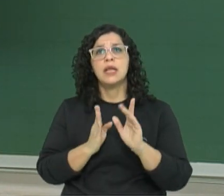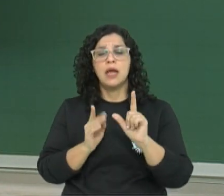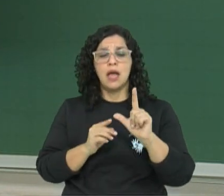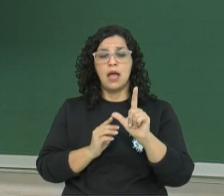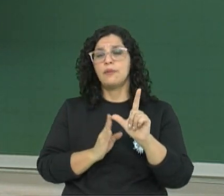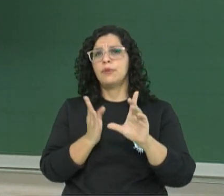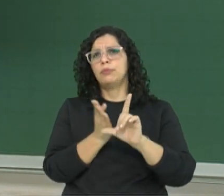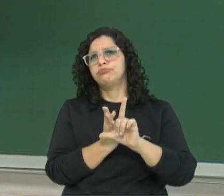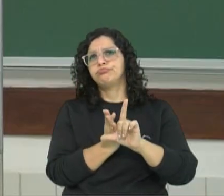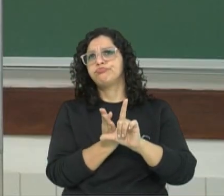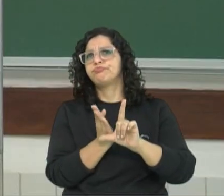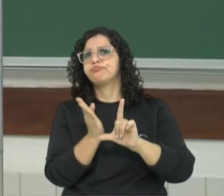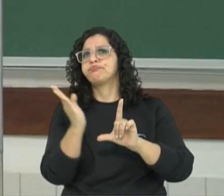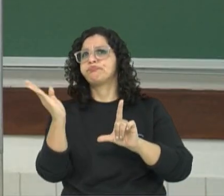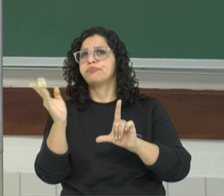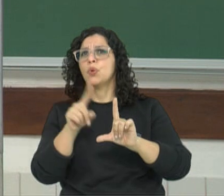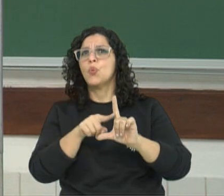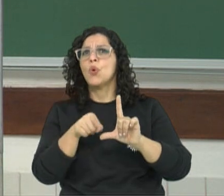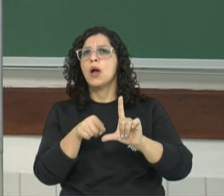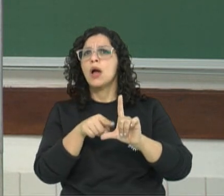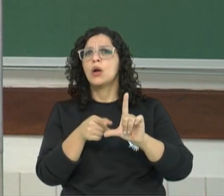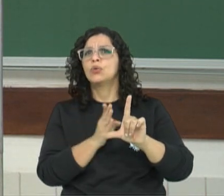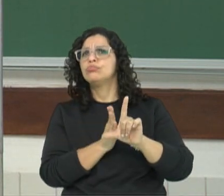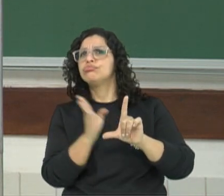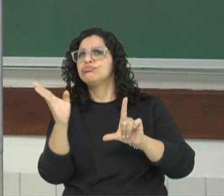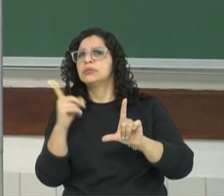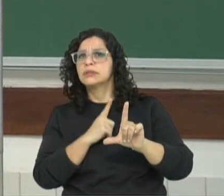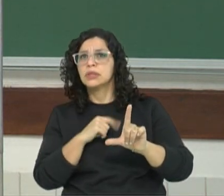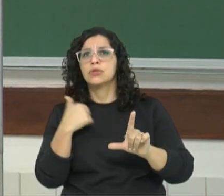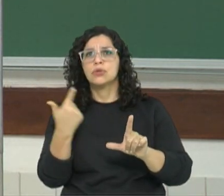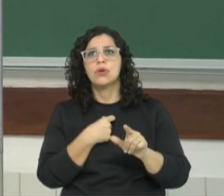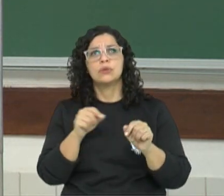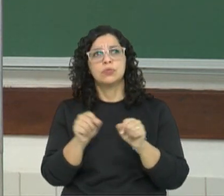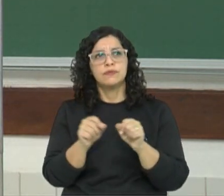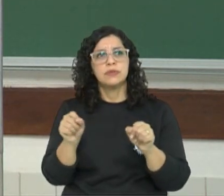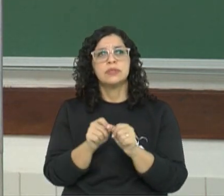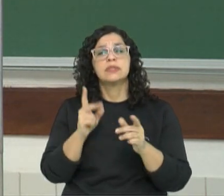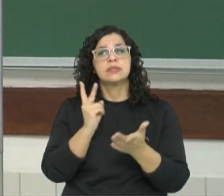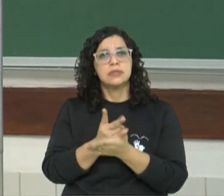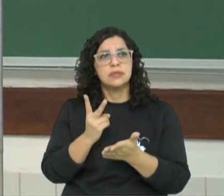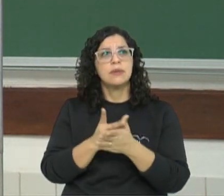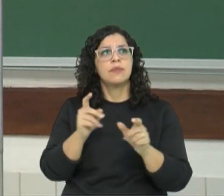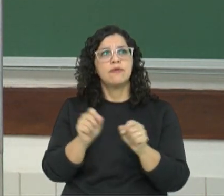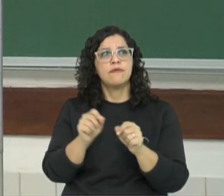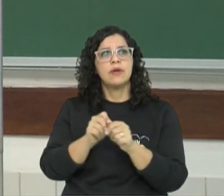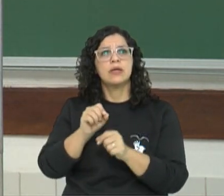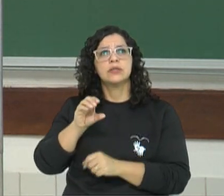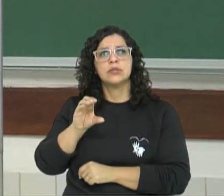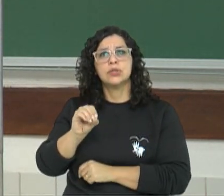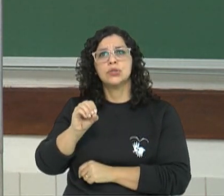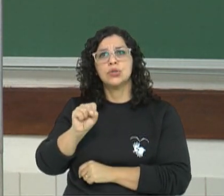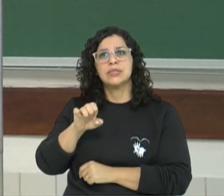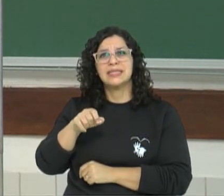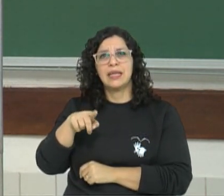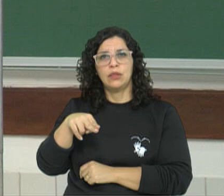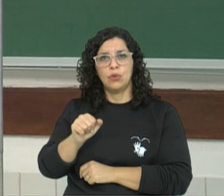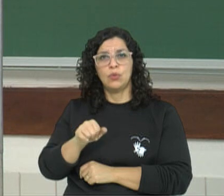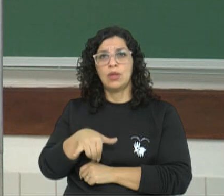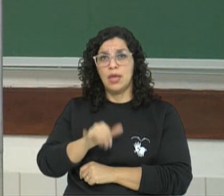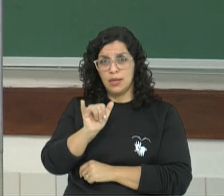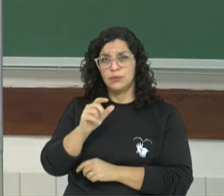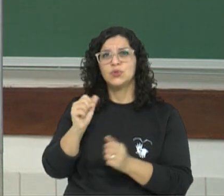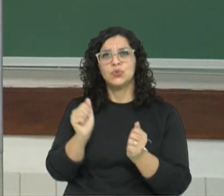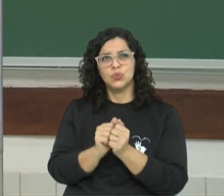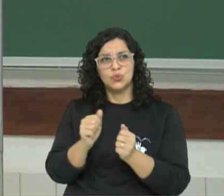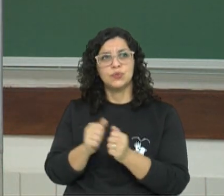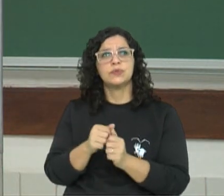estiver fazendo um ângulo com aquela superfície, o que a gente faz? Nós podemos pegar a componente Y, certo? Se o